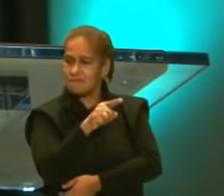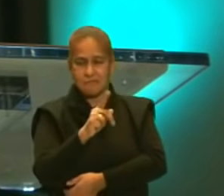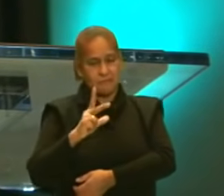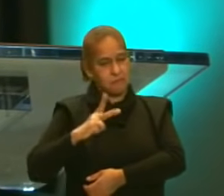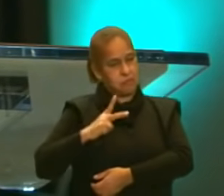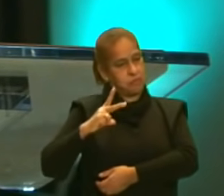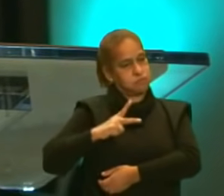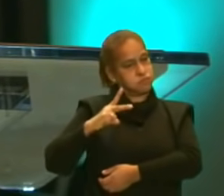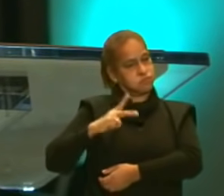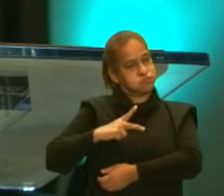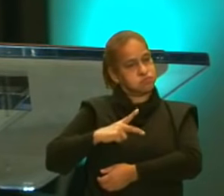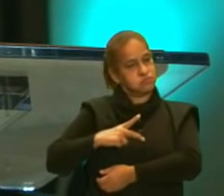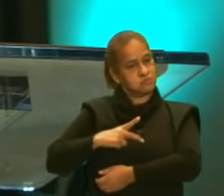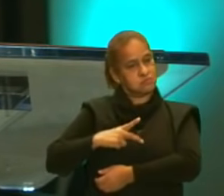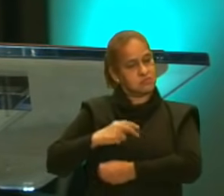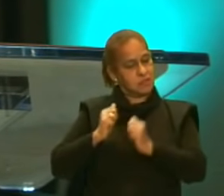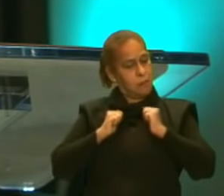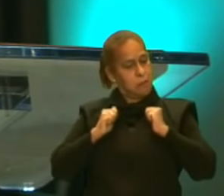você quer,